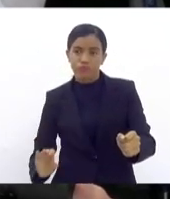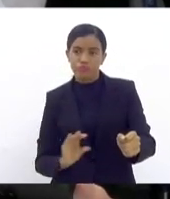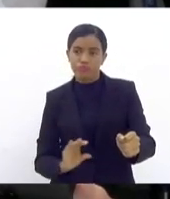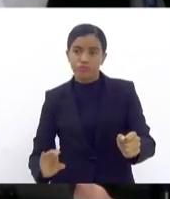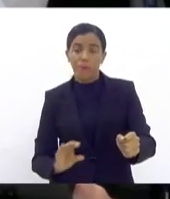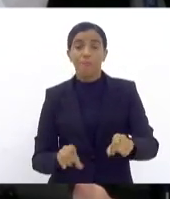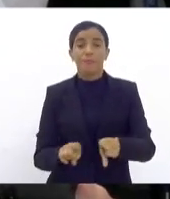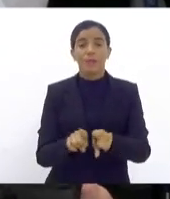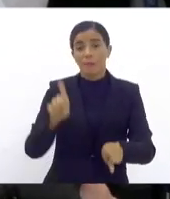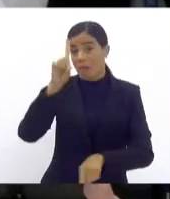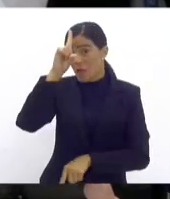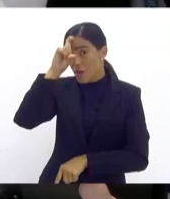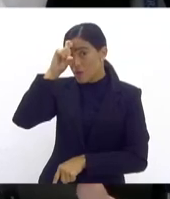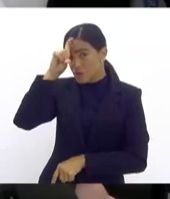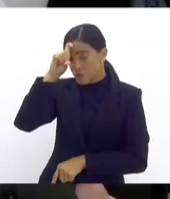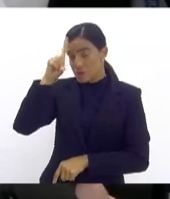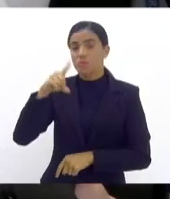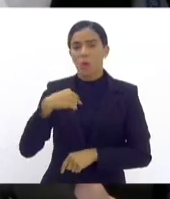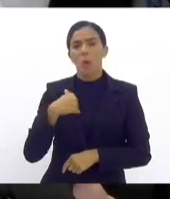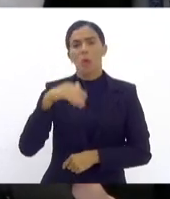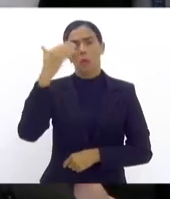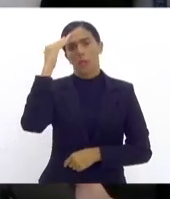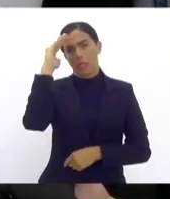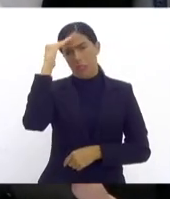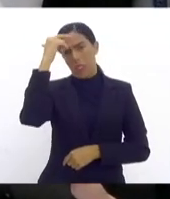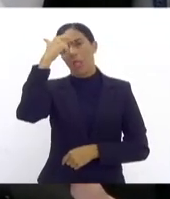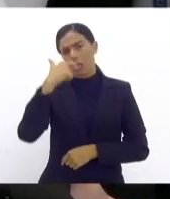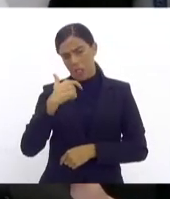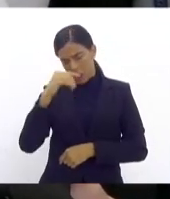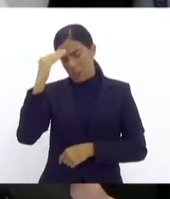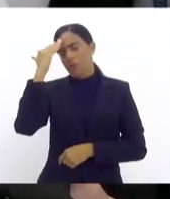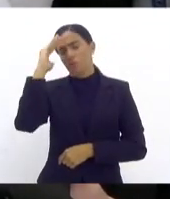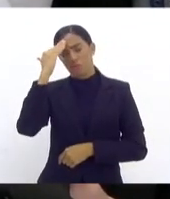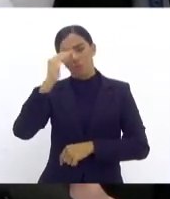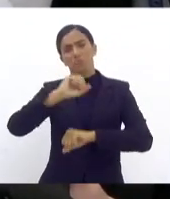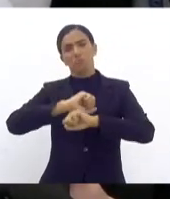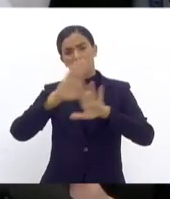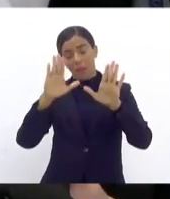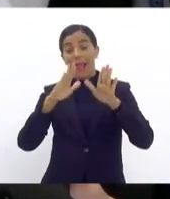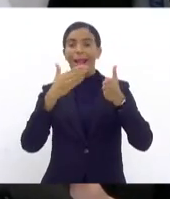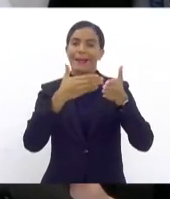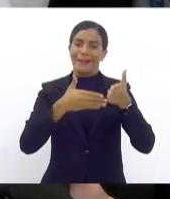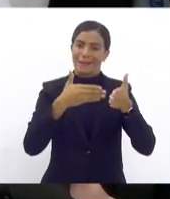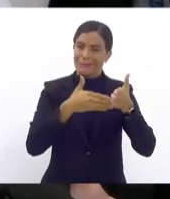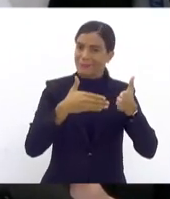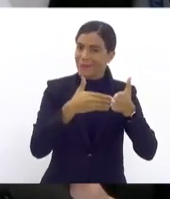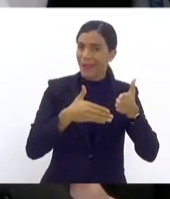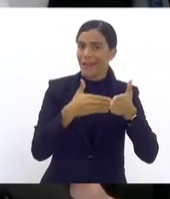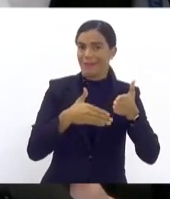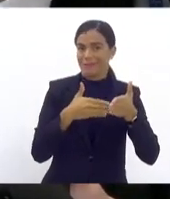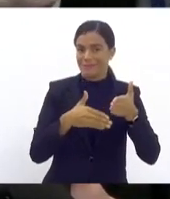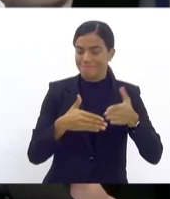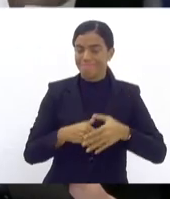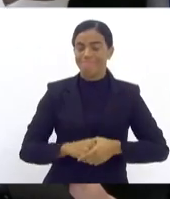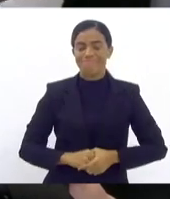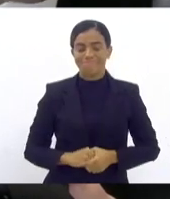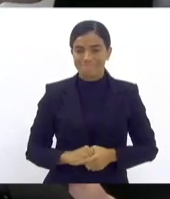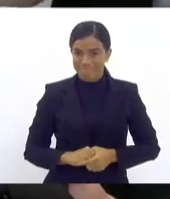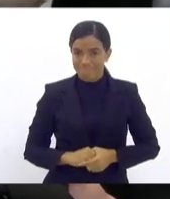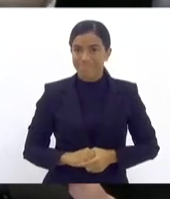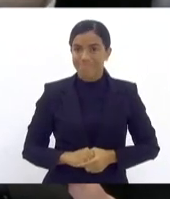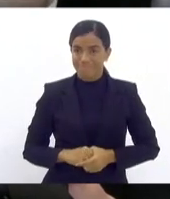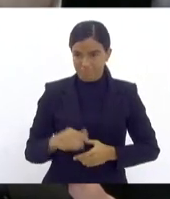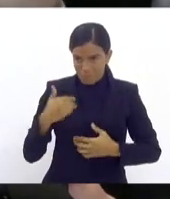aos hospitais, eu entendo que fica limitado à seara consumerista. Mas me